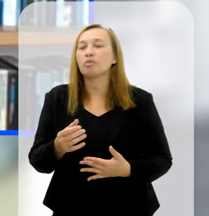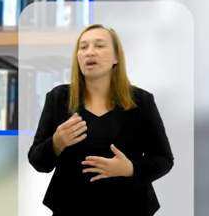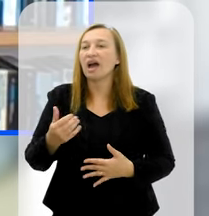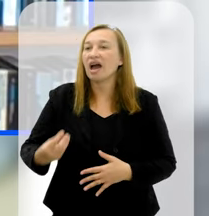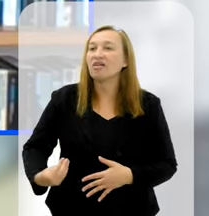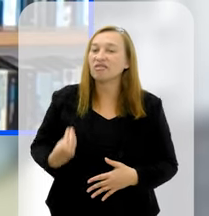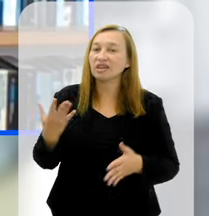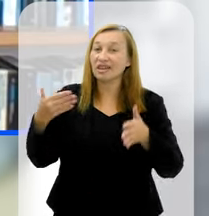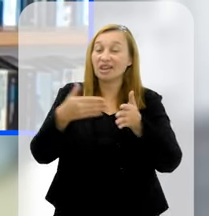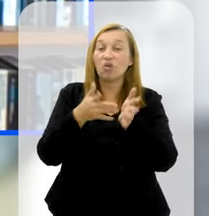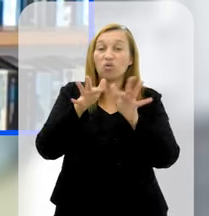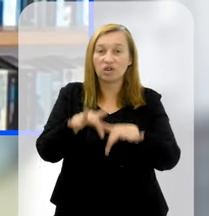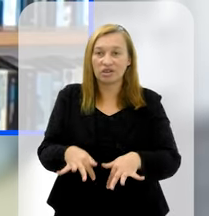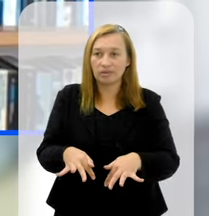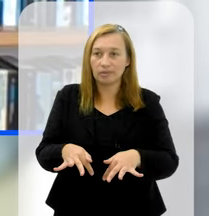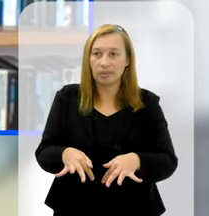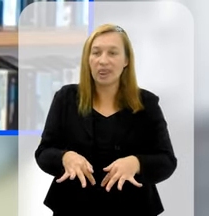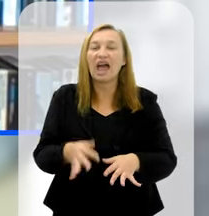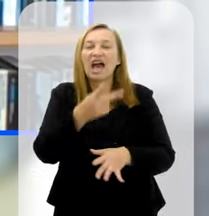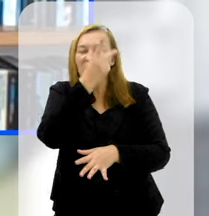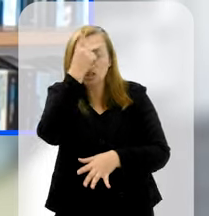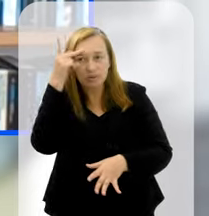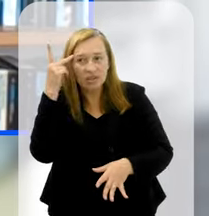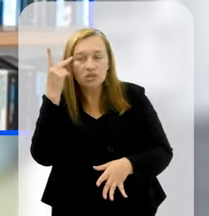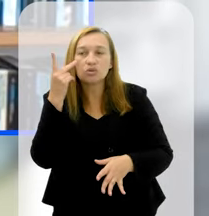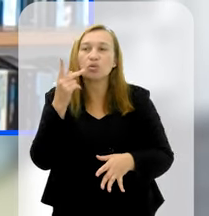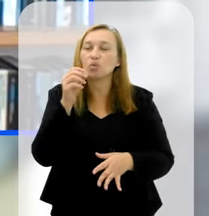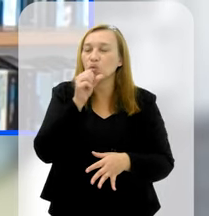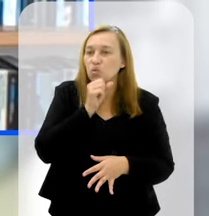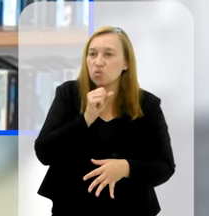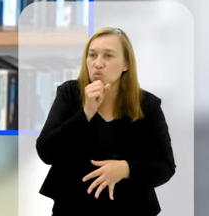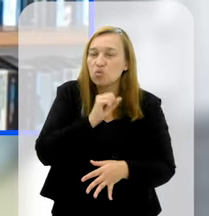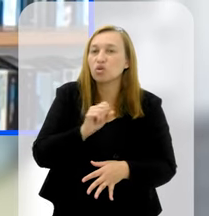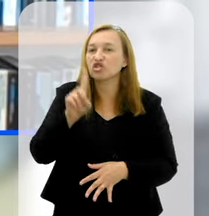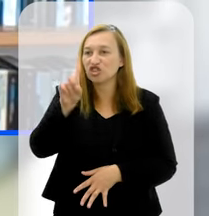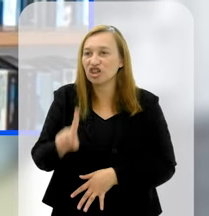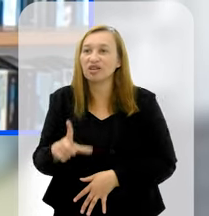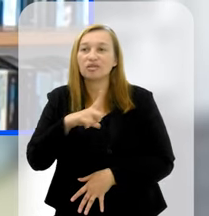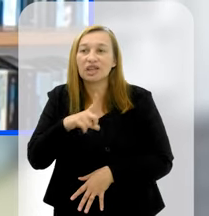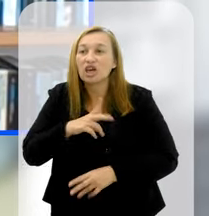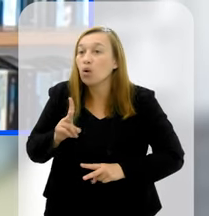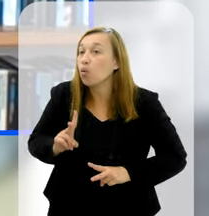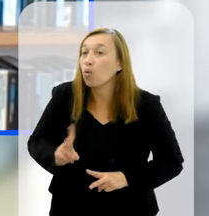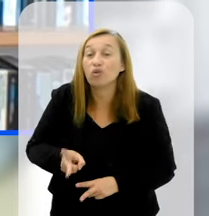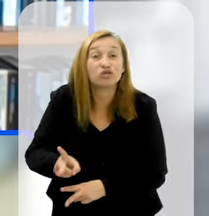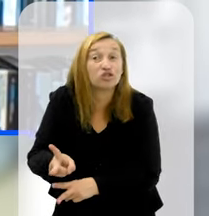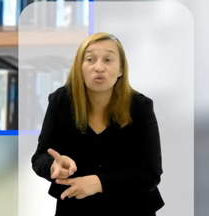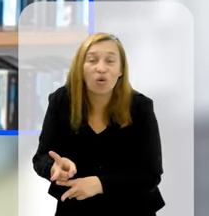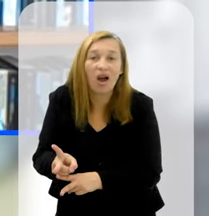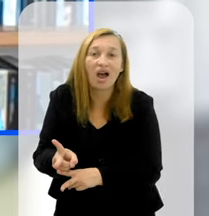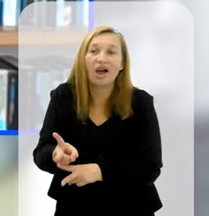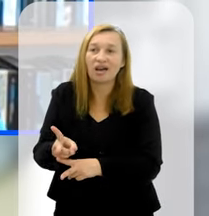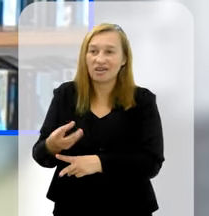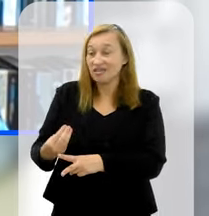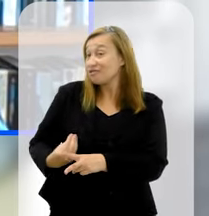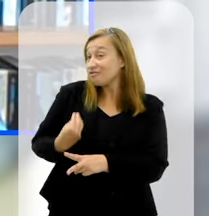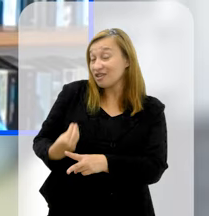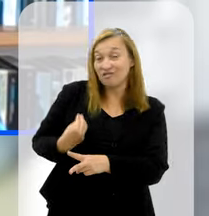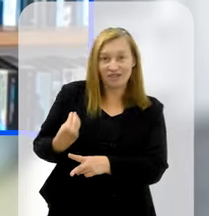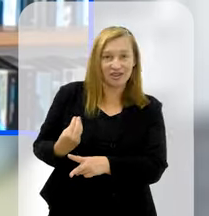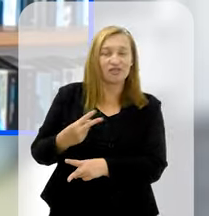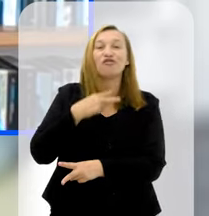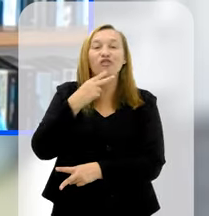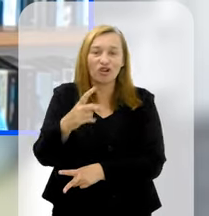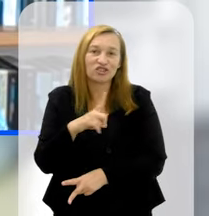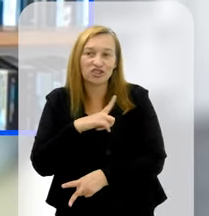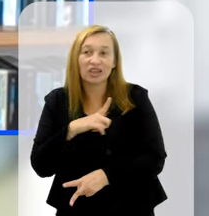protagonismo da vida até o fim. As pessoas envelhecem e têm direito de continuar detentoras da